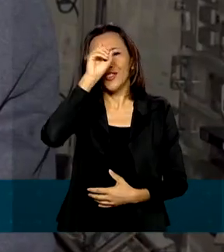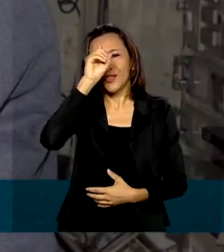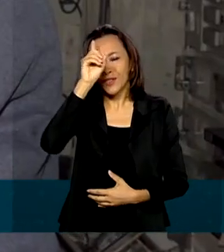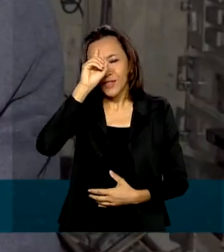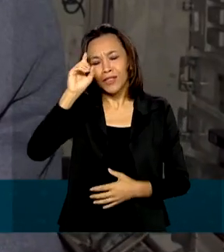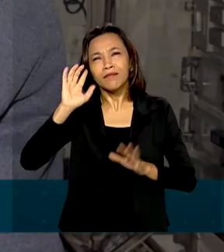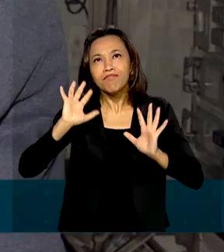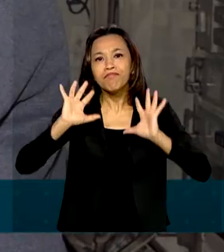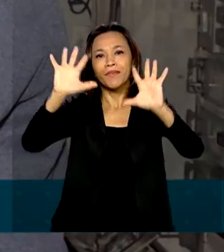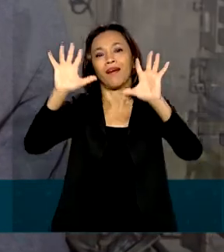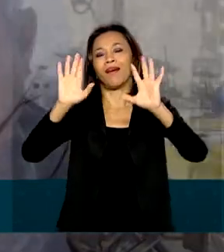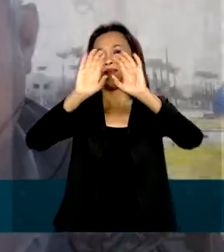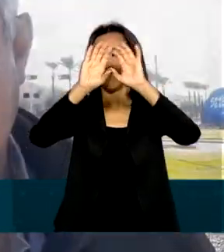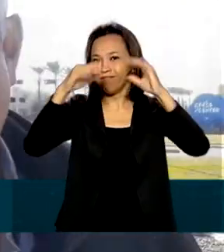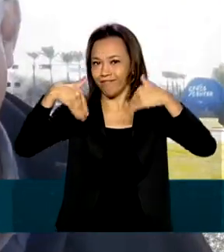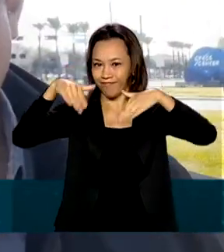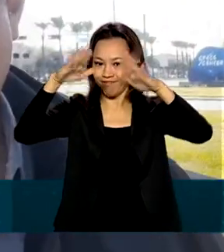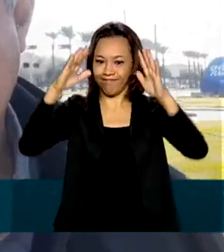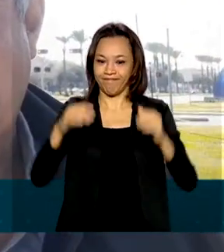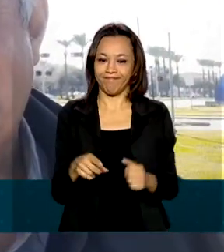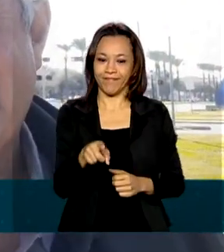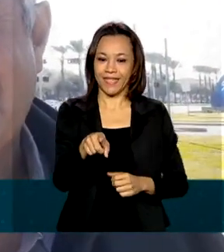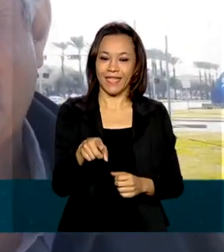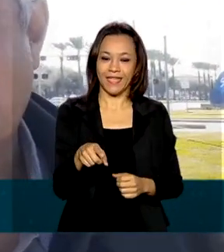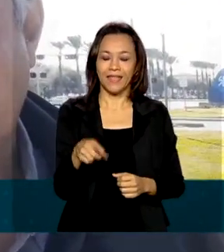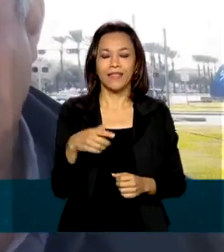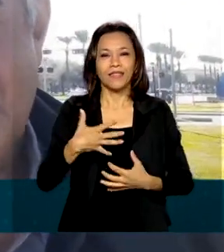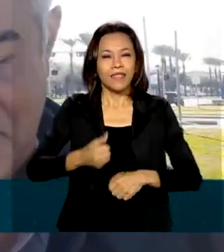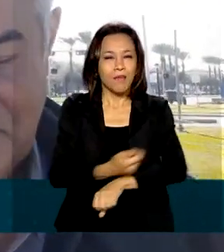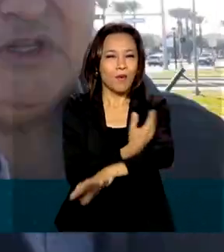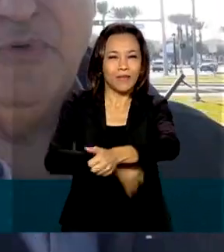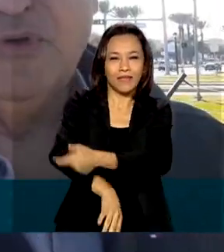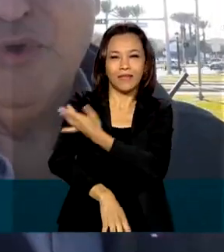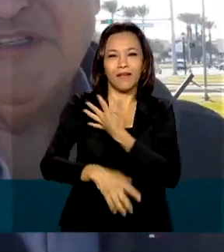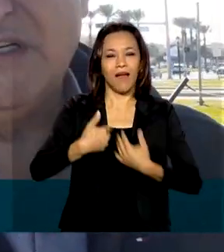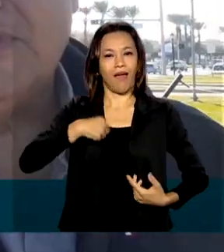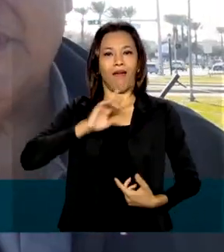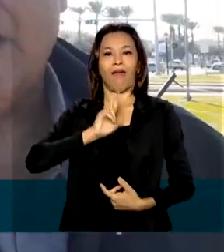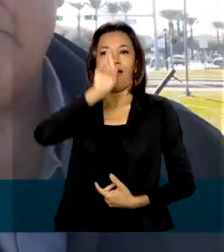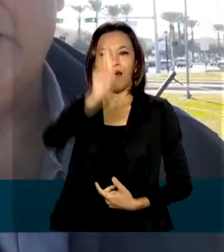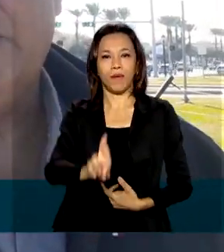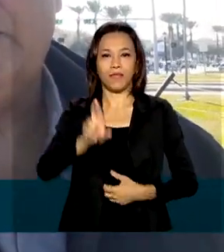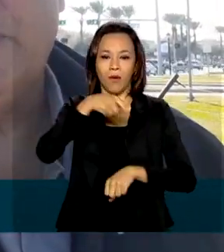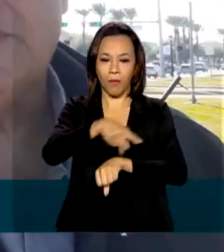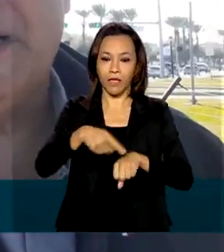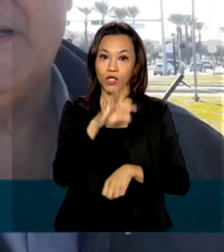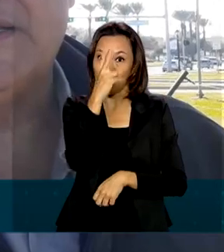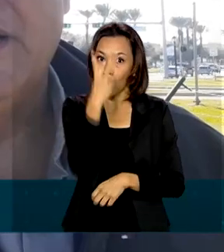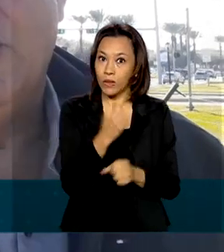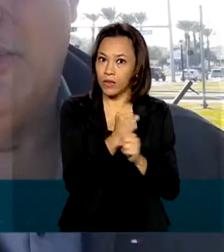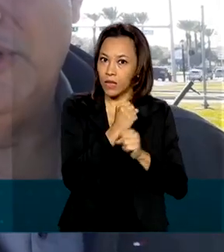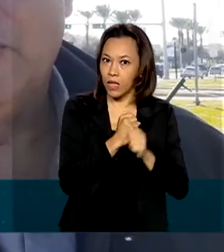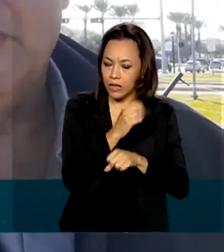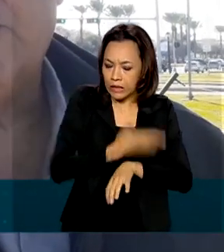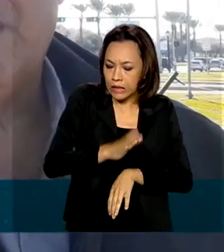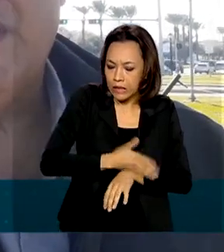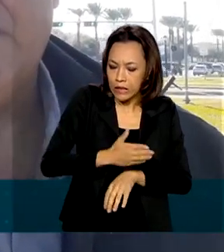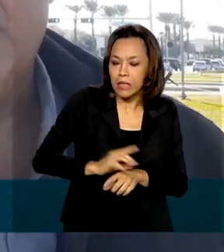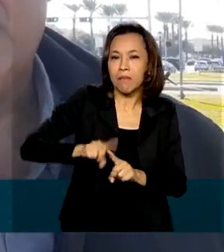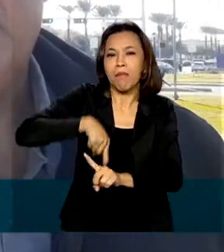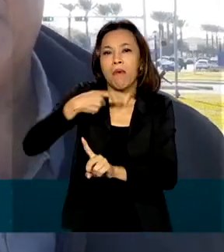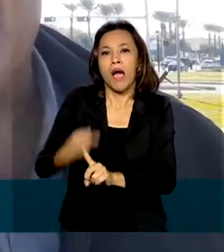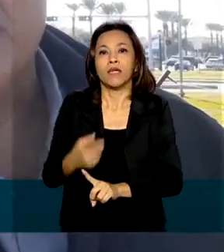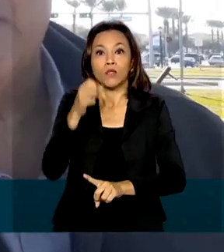uma espaçonave. A maior emoção de tudo isso é representar o seu país. Foram 2 anos de treinamento, depois mais 8 anos